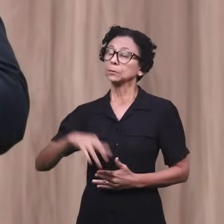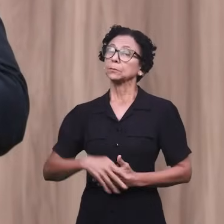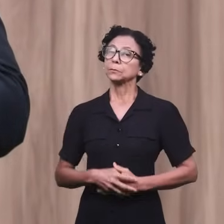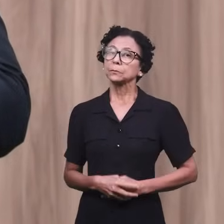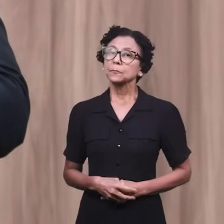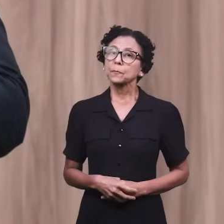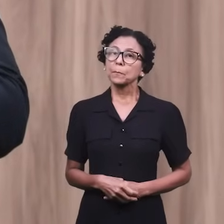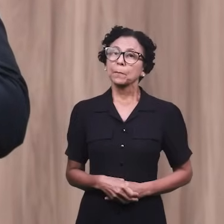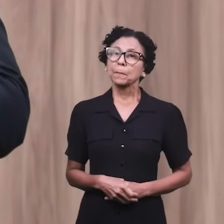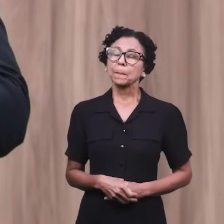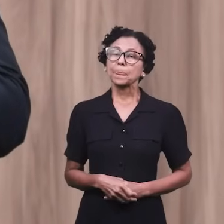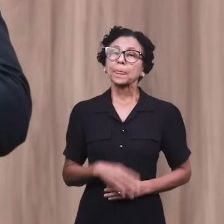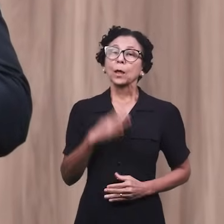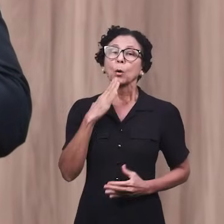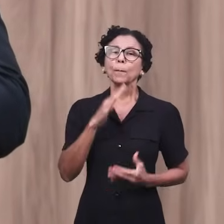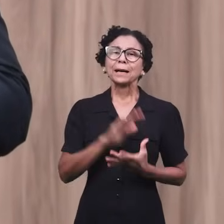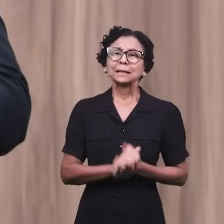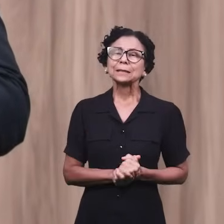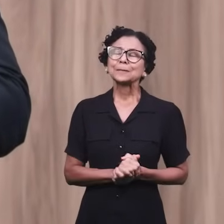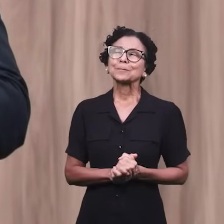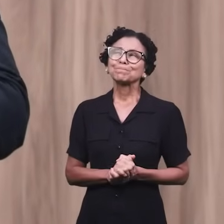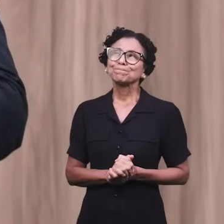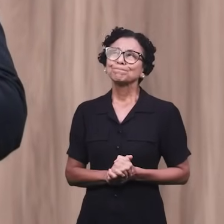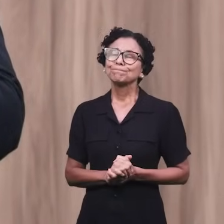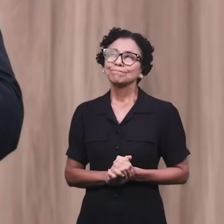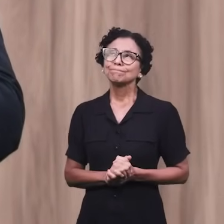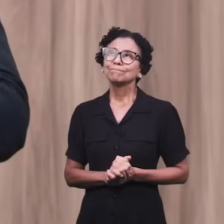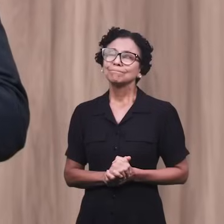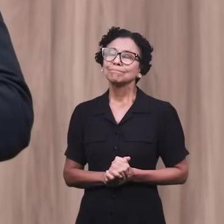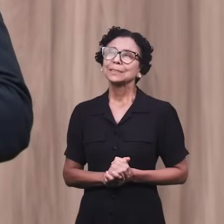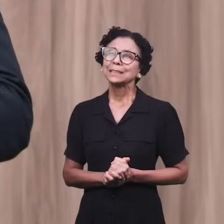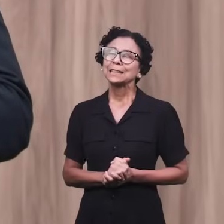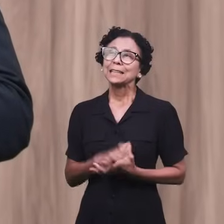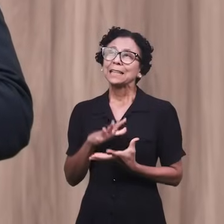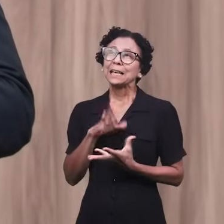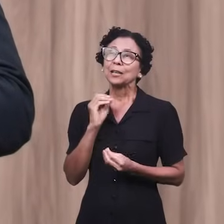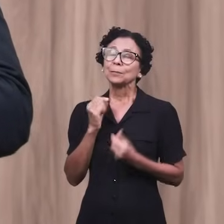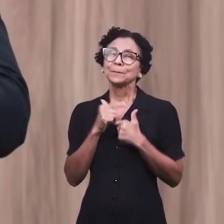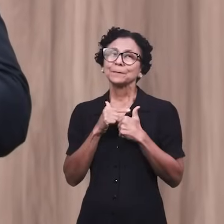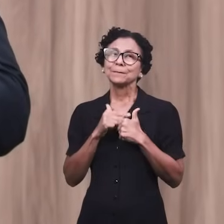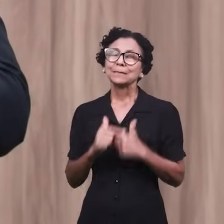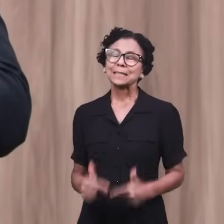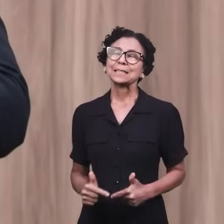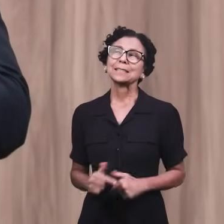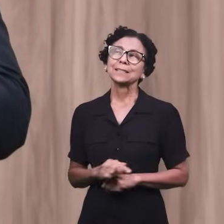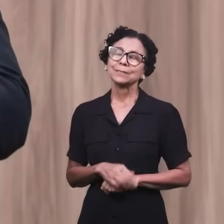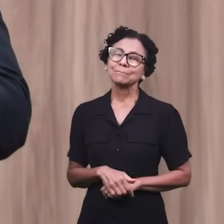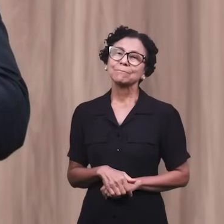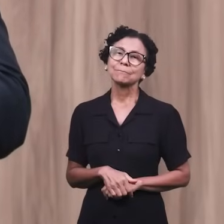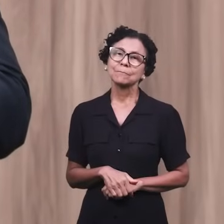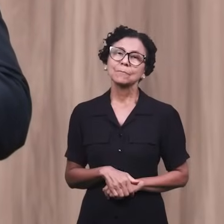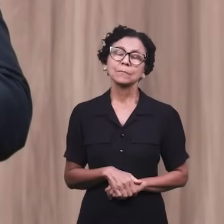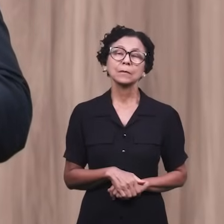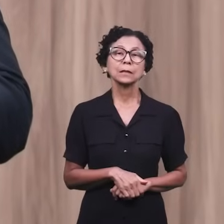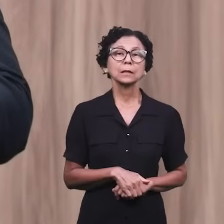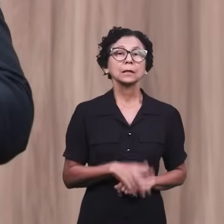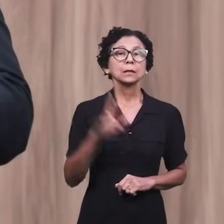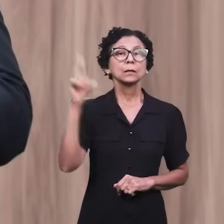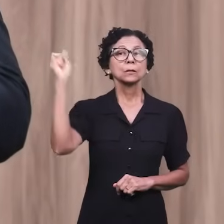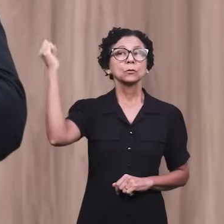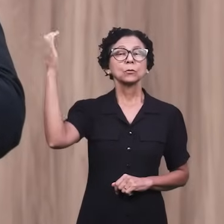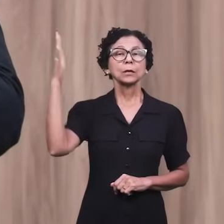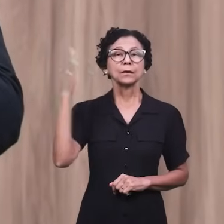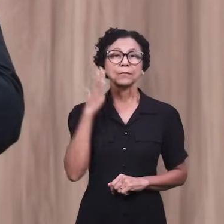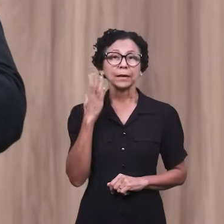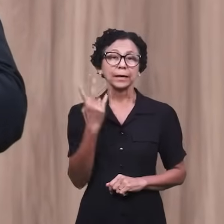pois o esposo confessa que está com a sua alma vazia. O Senhor revela que a conversa que o